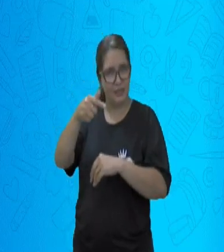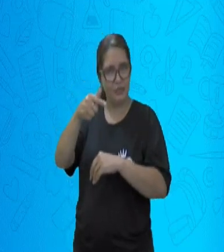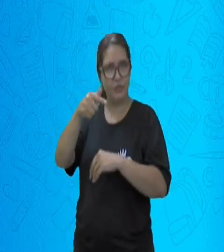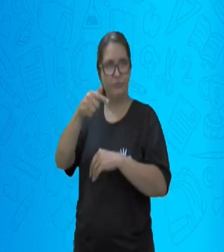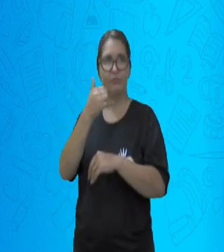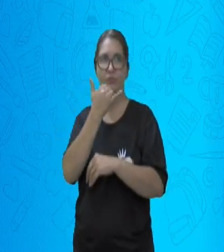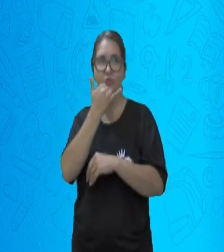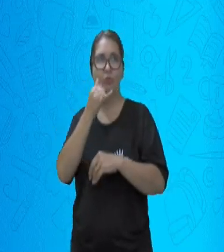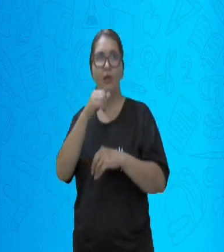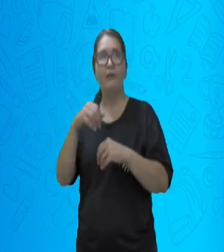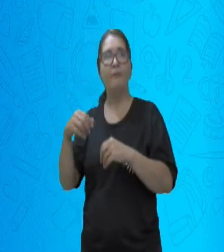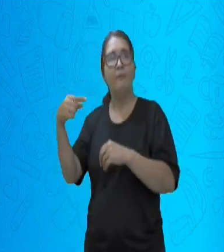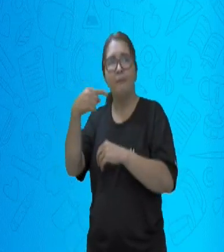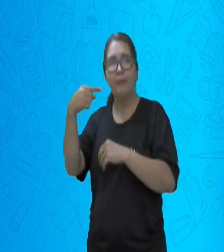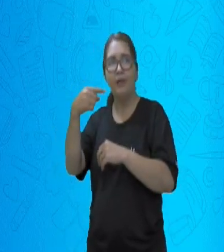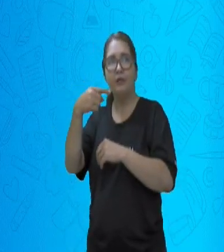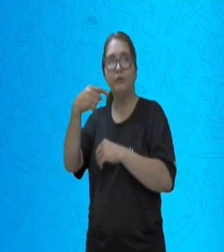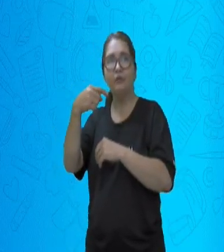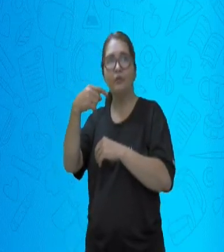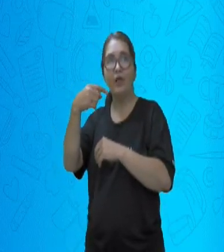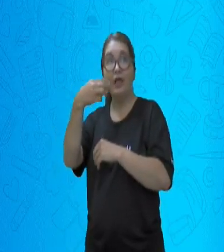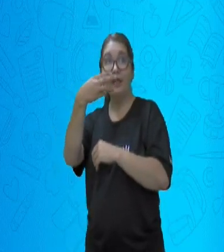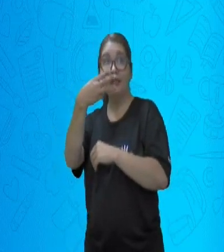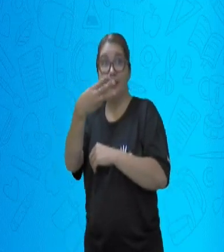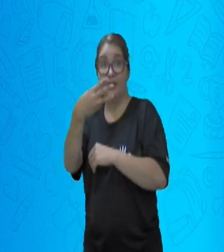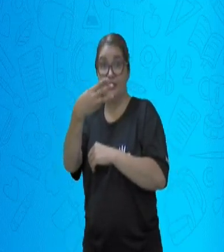entender o raciocínio melhor.